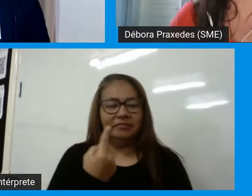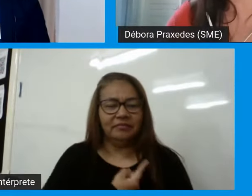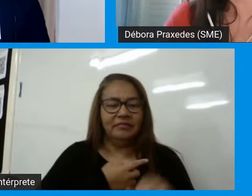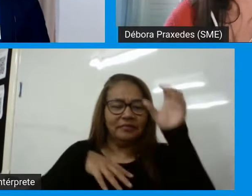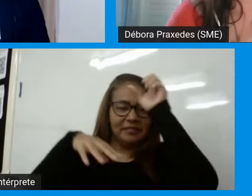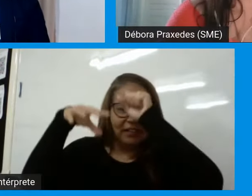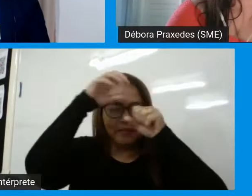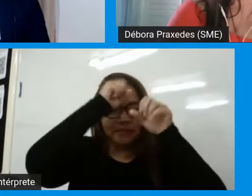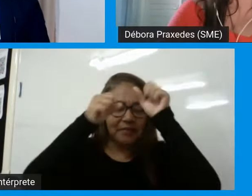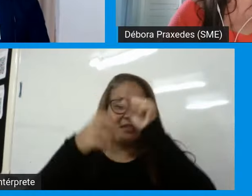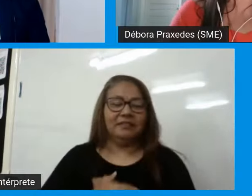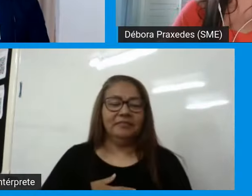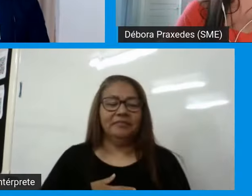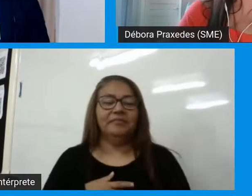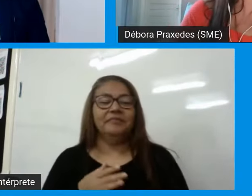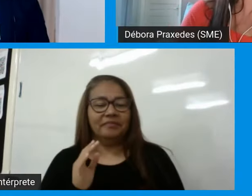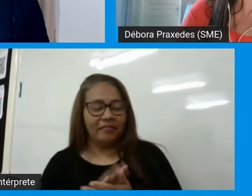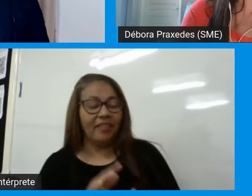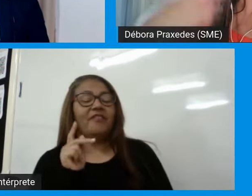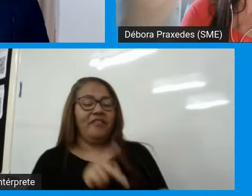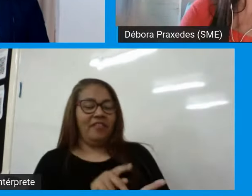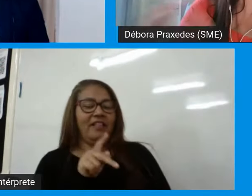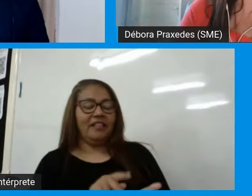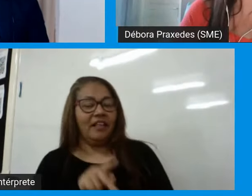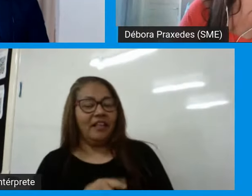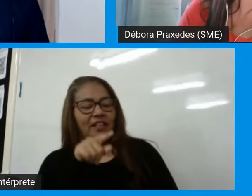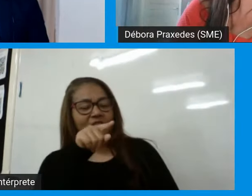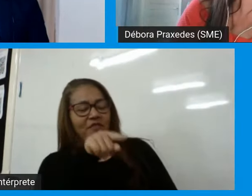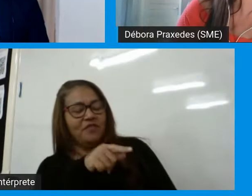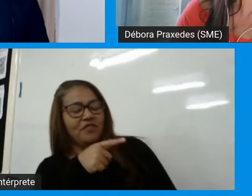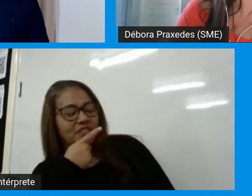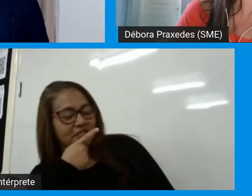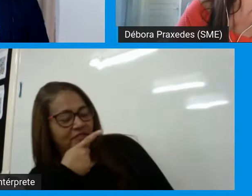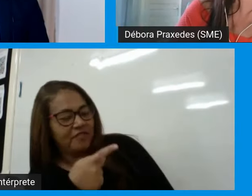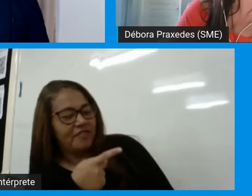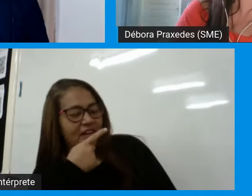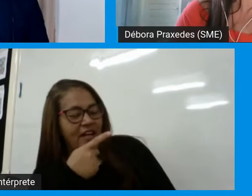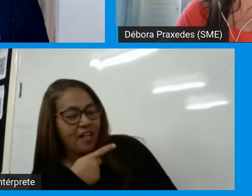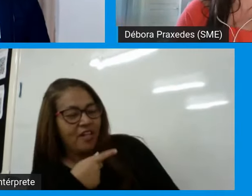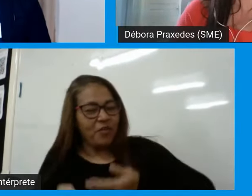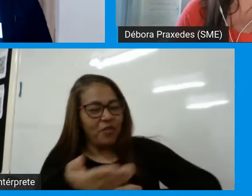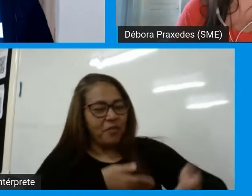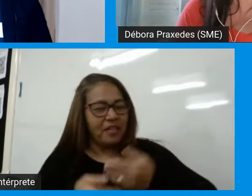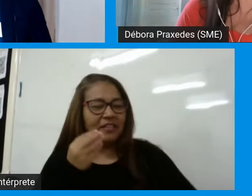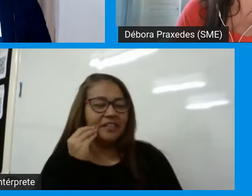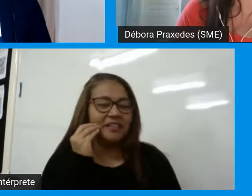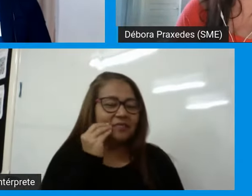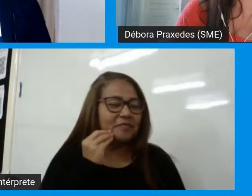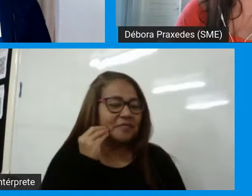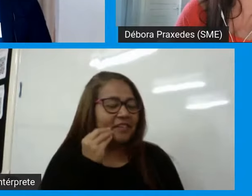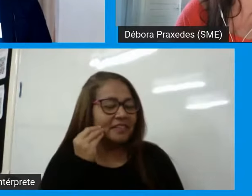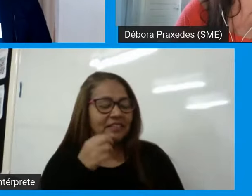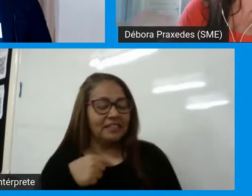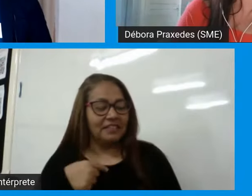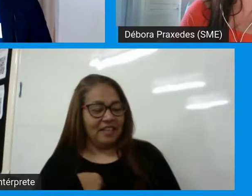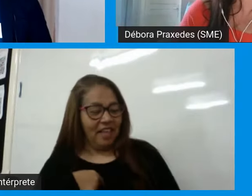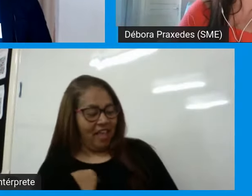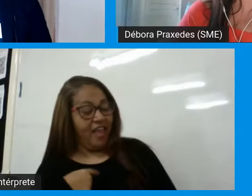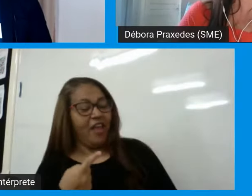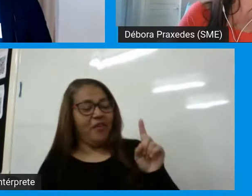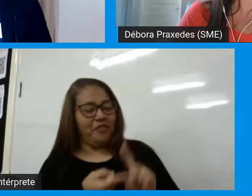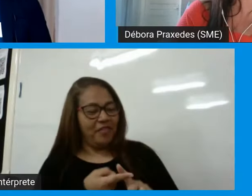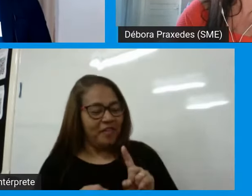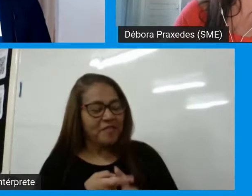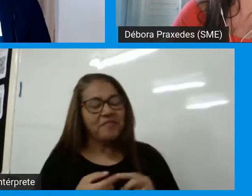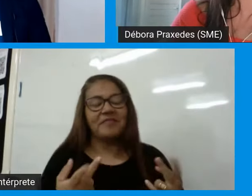você falou de compartilhar experiências e aprendendo como professor o uso do Padlet, por exemplo, eu fui da mesma forma, né? Uma professora,